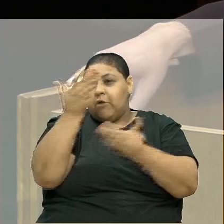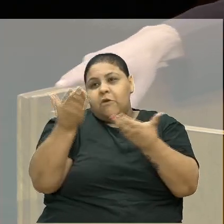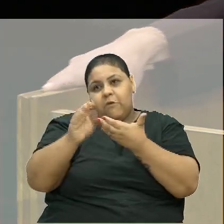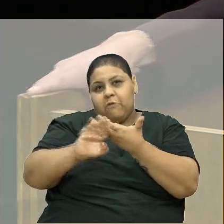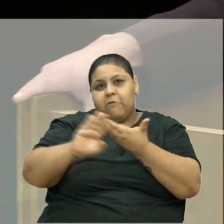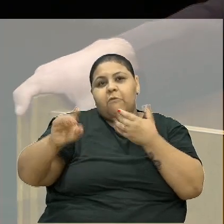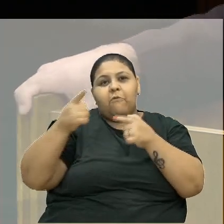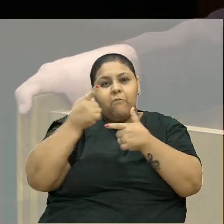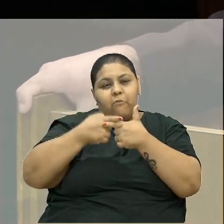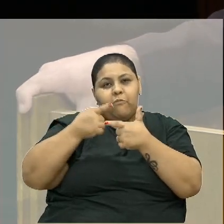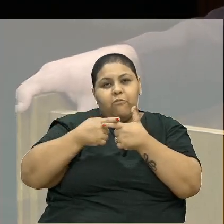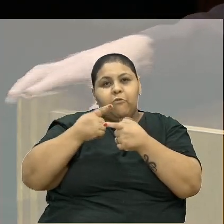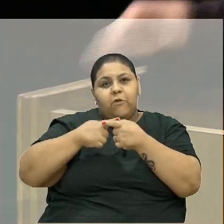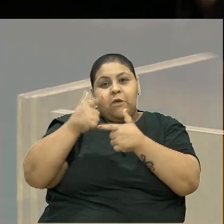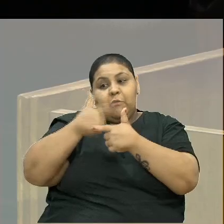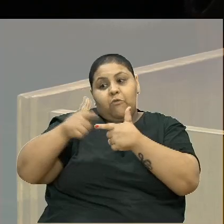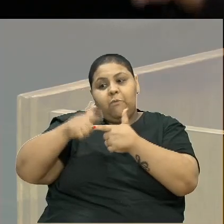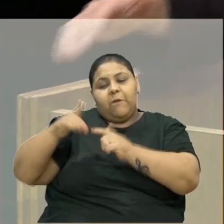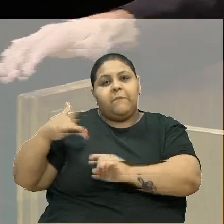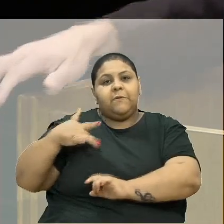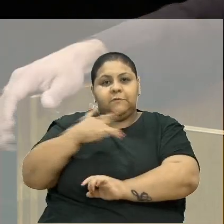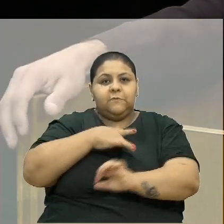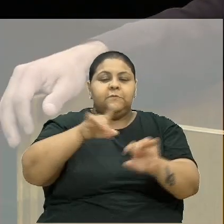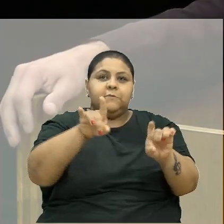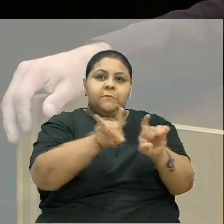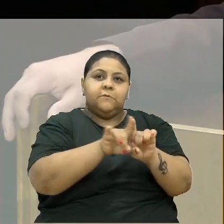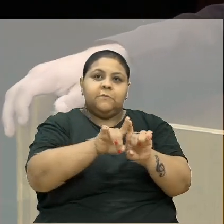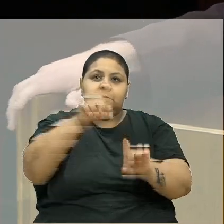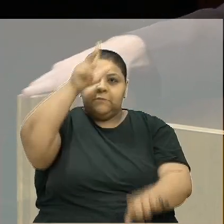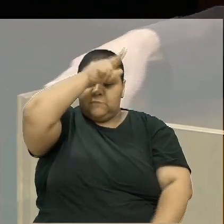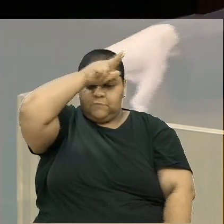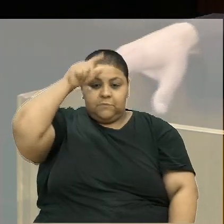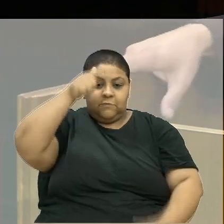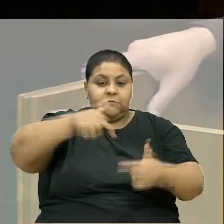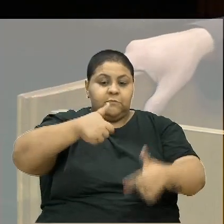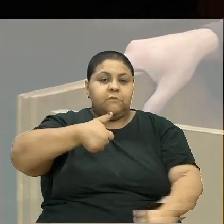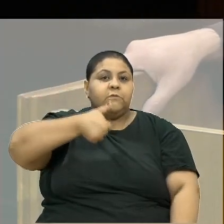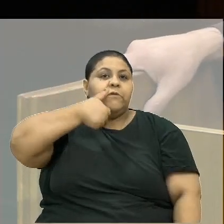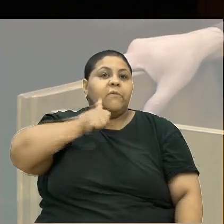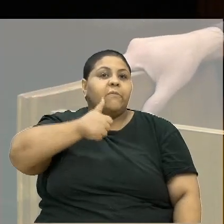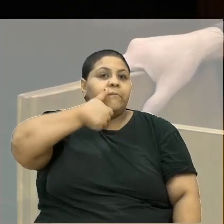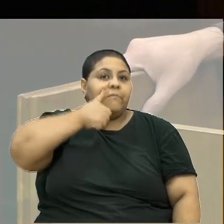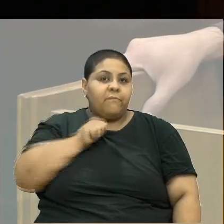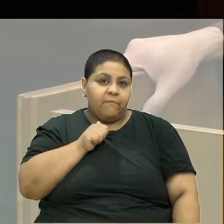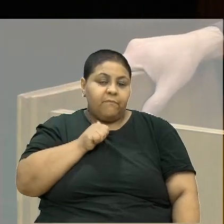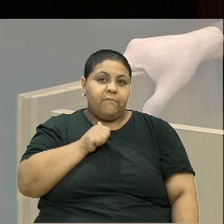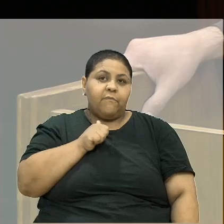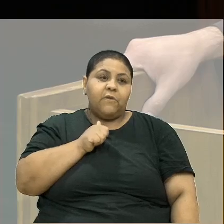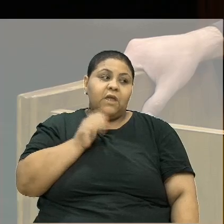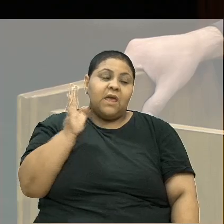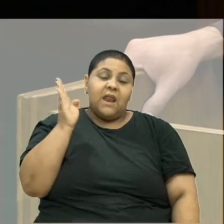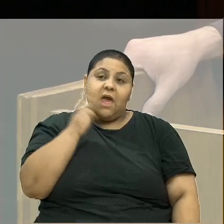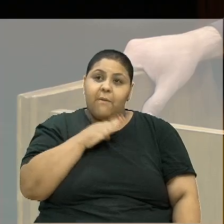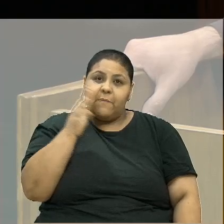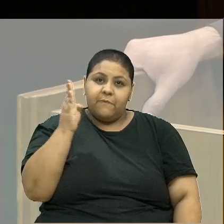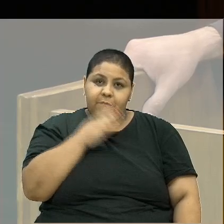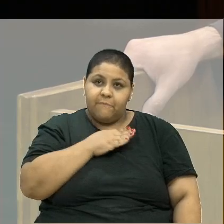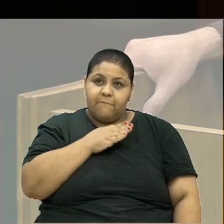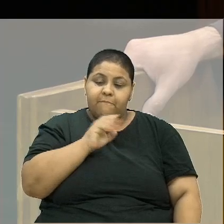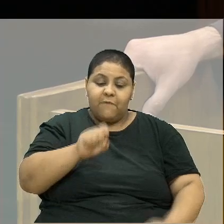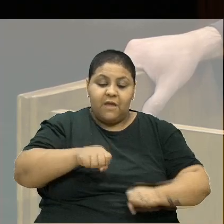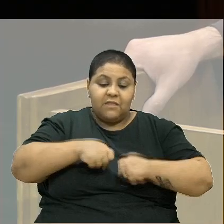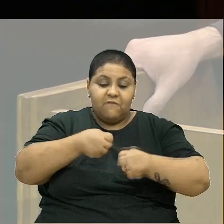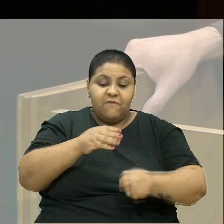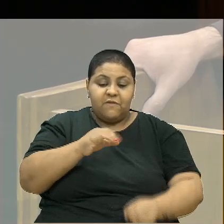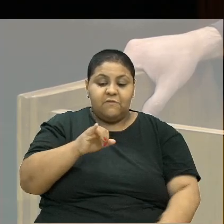por motivos de saúde, e também com a prefeita em exercício, Paula Iores. E de imediato, a Defesa